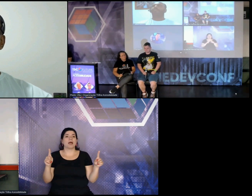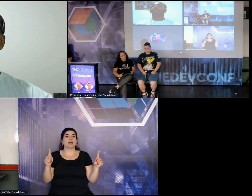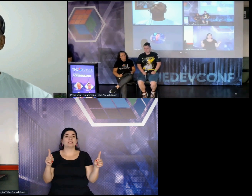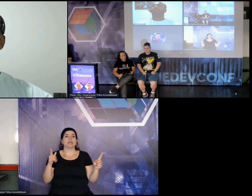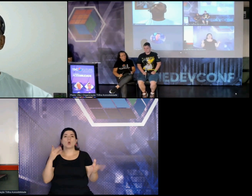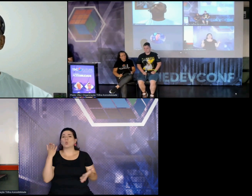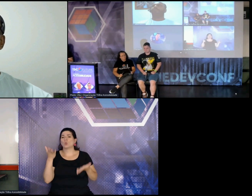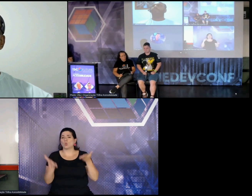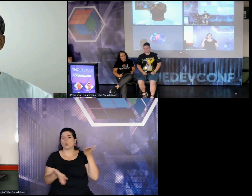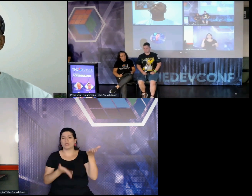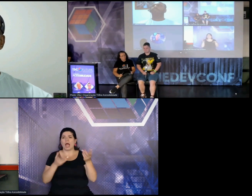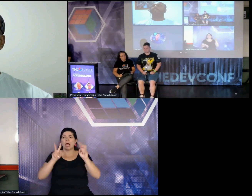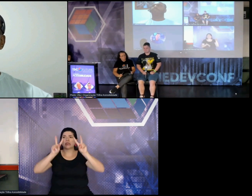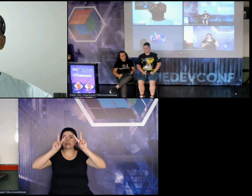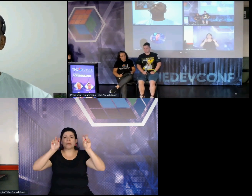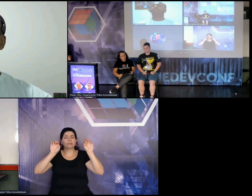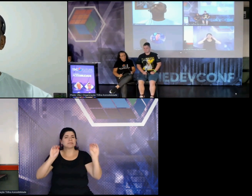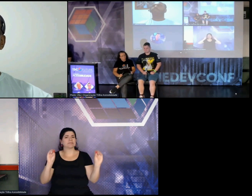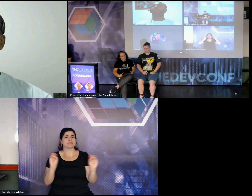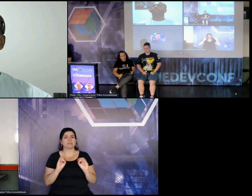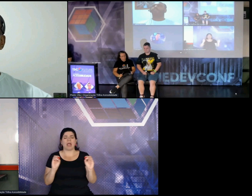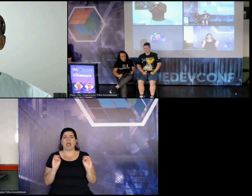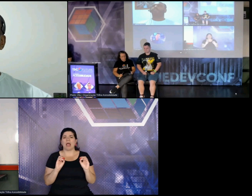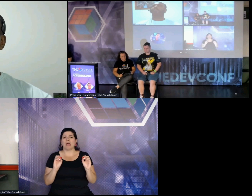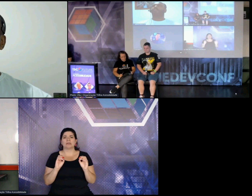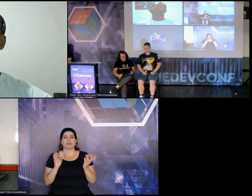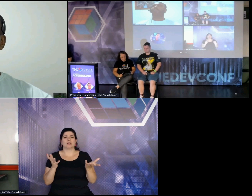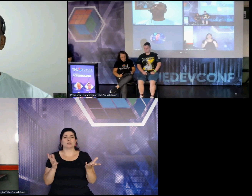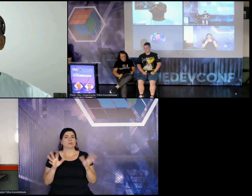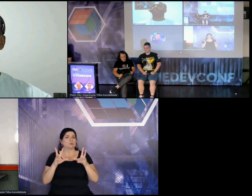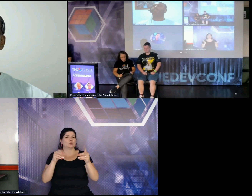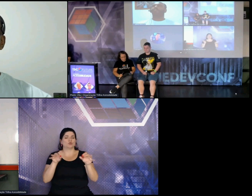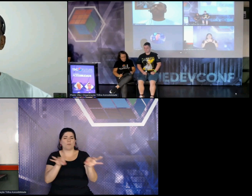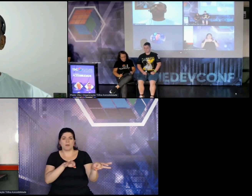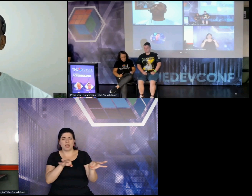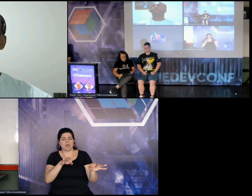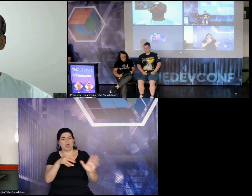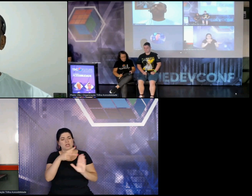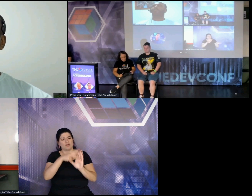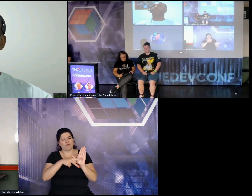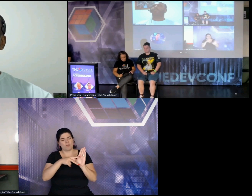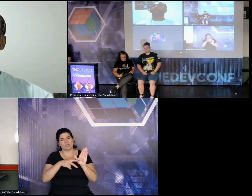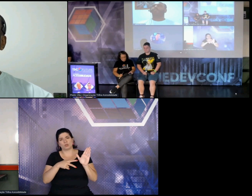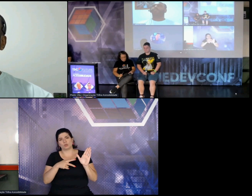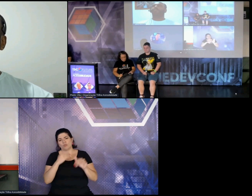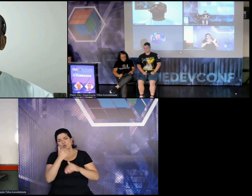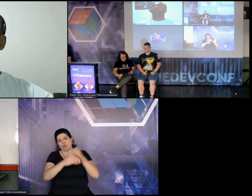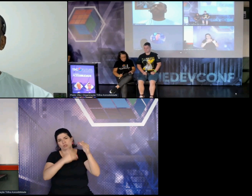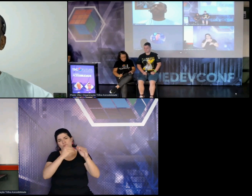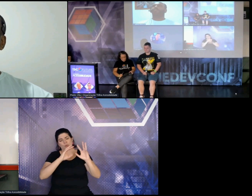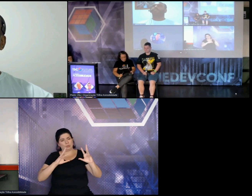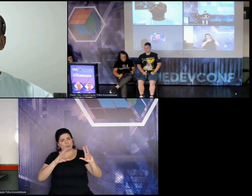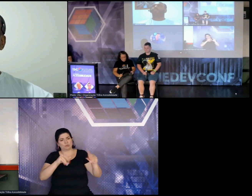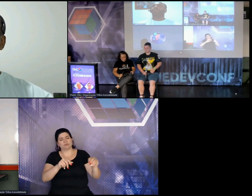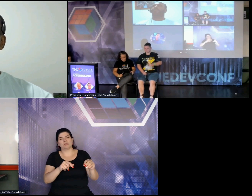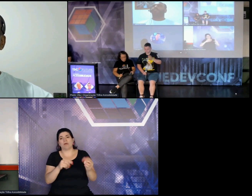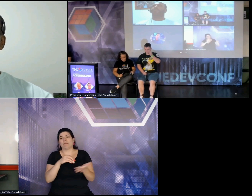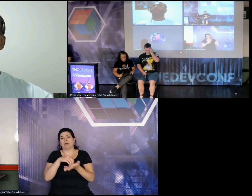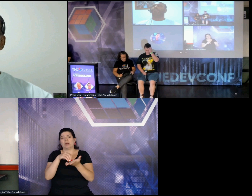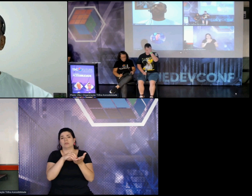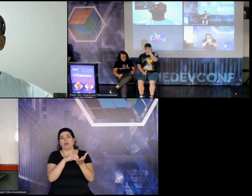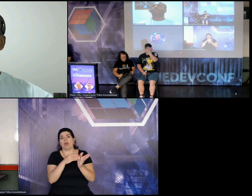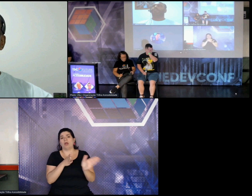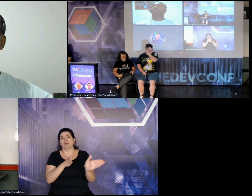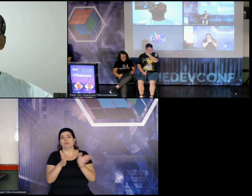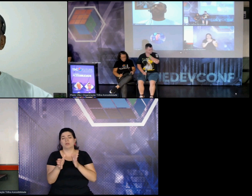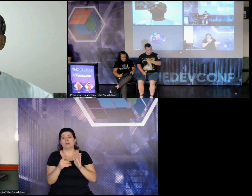com o tema, né, durante toda a esteira de desenvolvimento. Então, quando você faz ali o desenho da